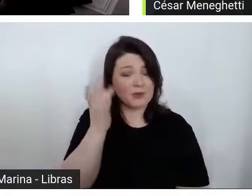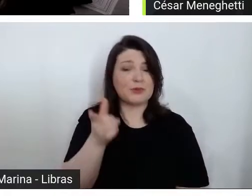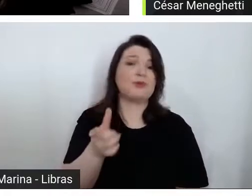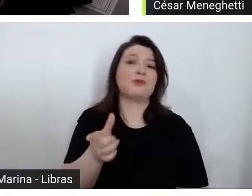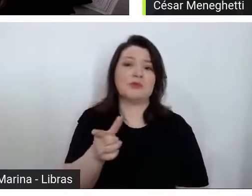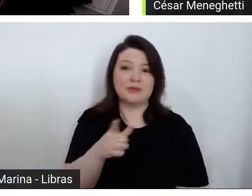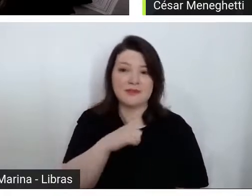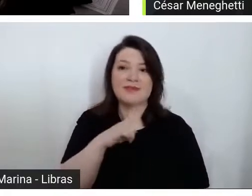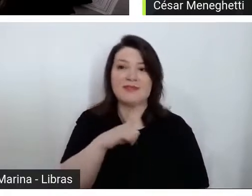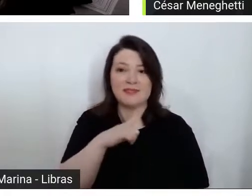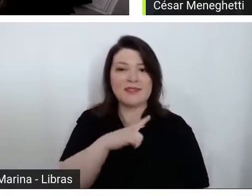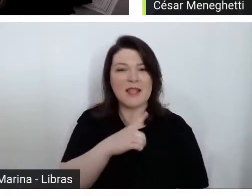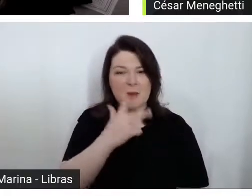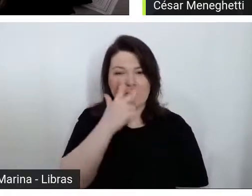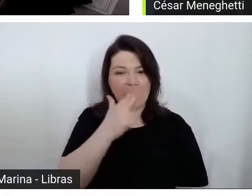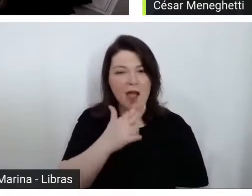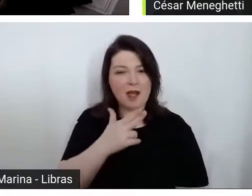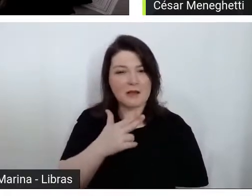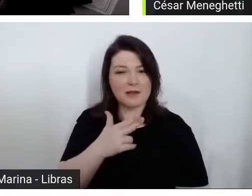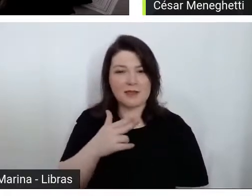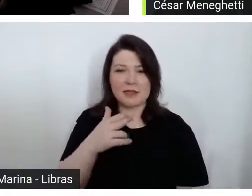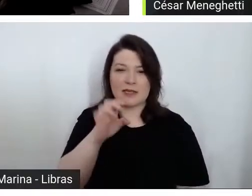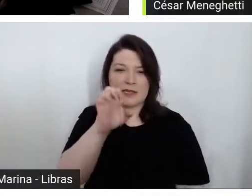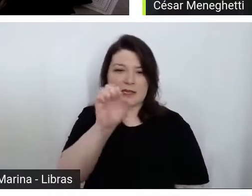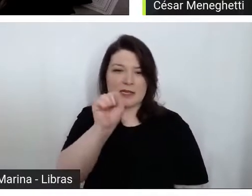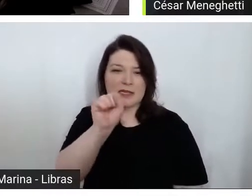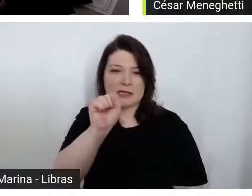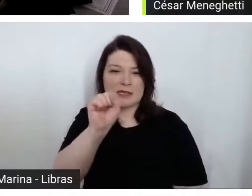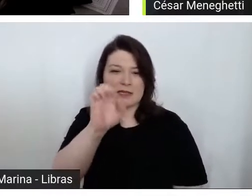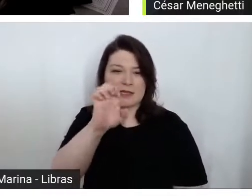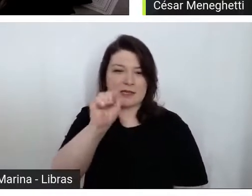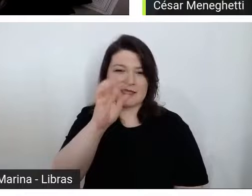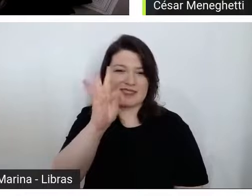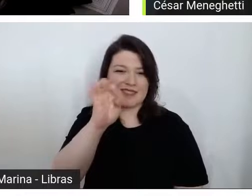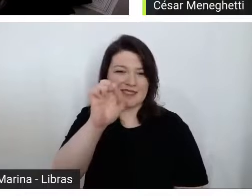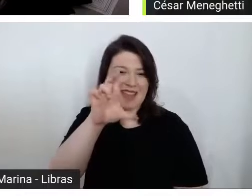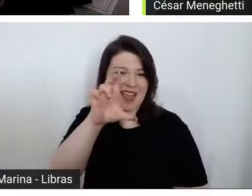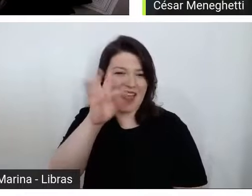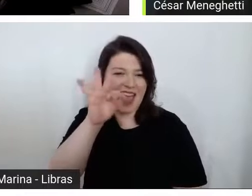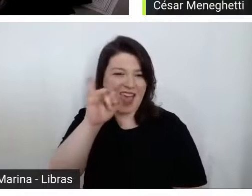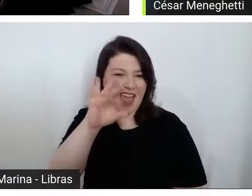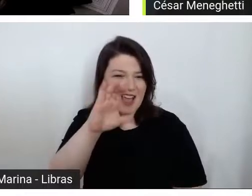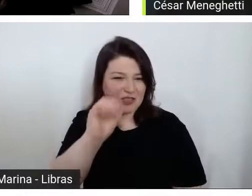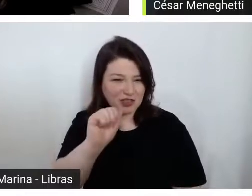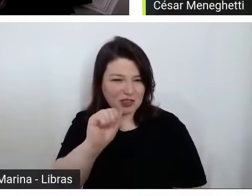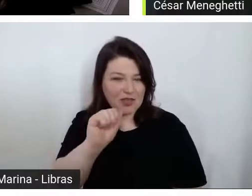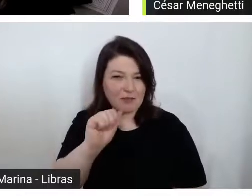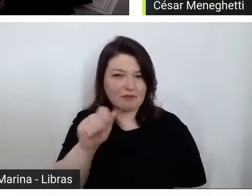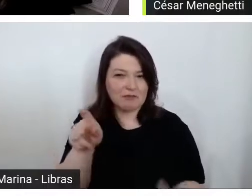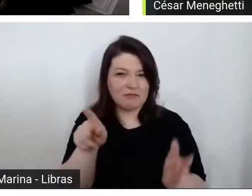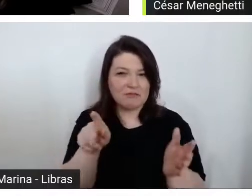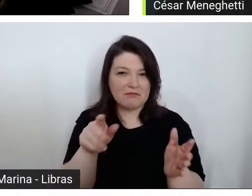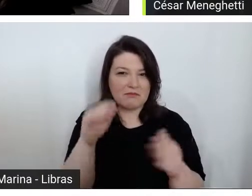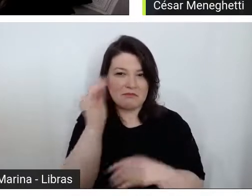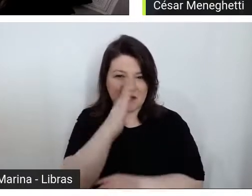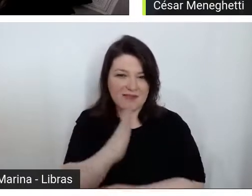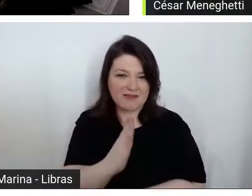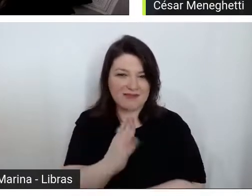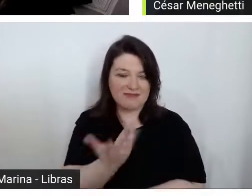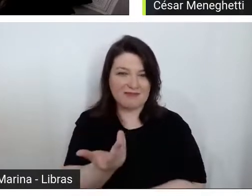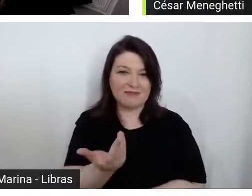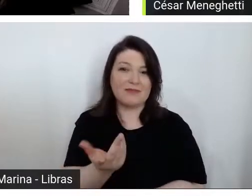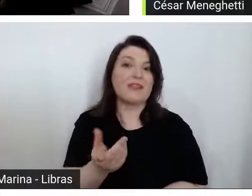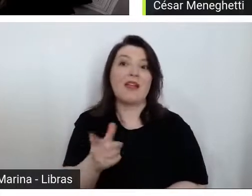uma estética brasileira. Assim, eu tenho, especialmente tendo morado muito fora, assim, quando eu vejo, tem uma coisa